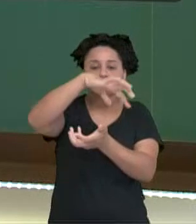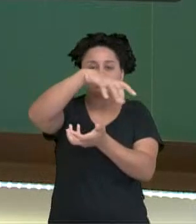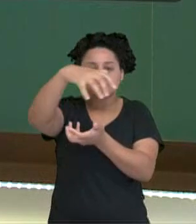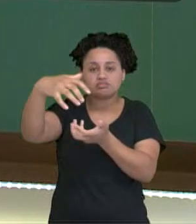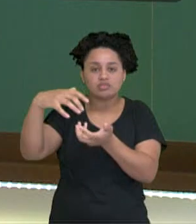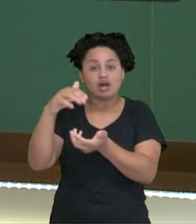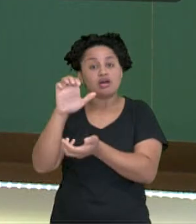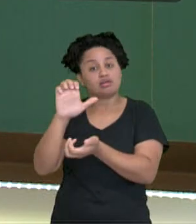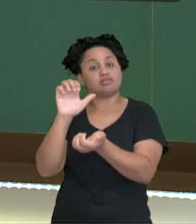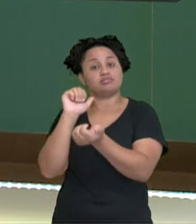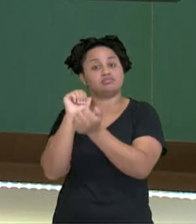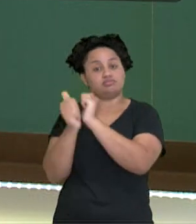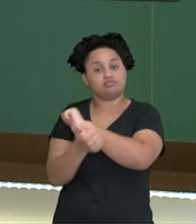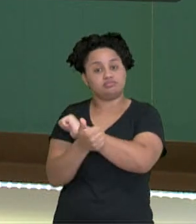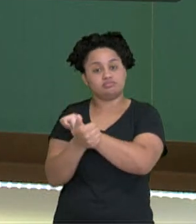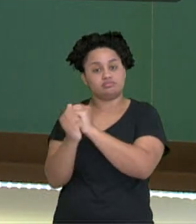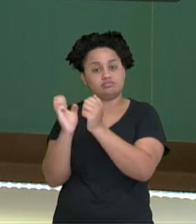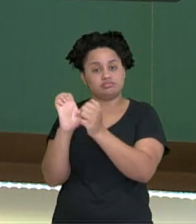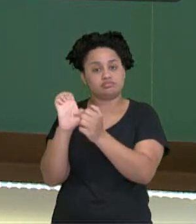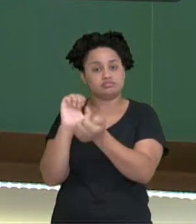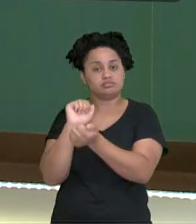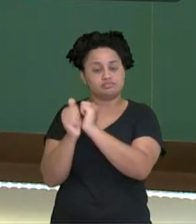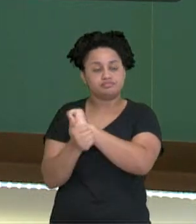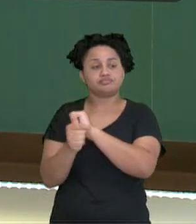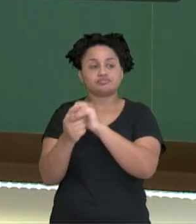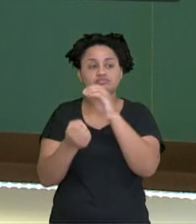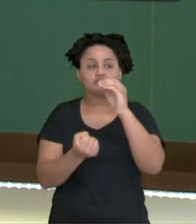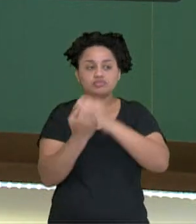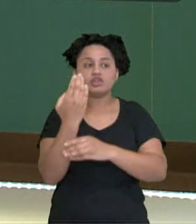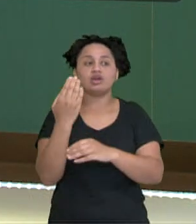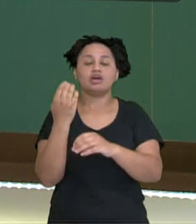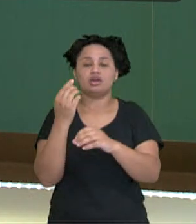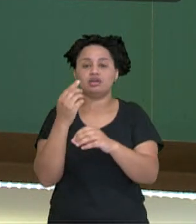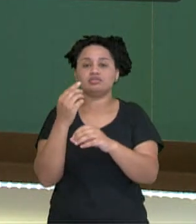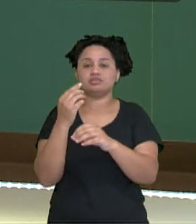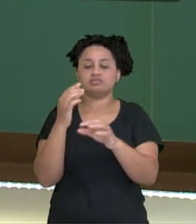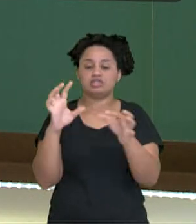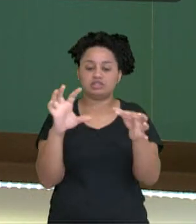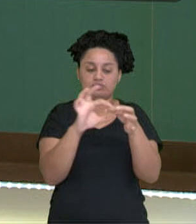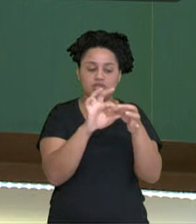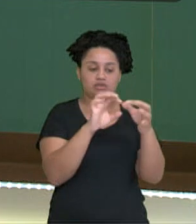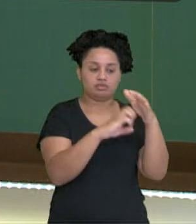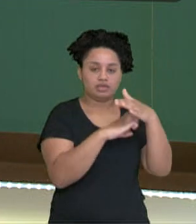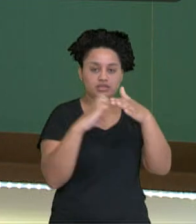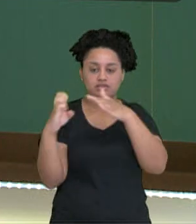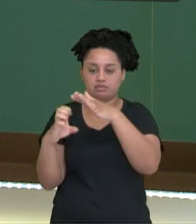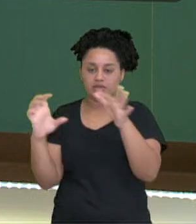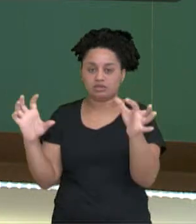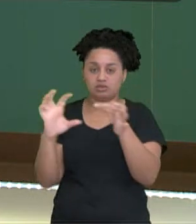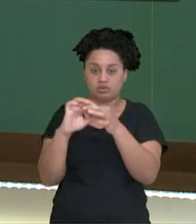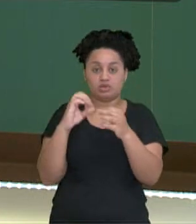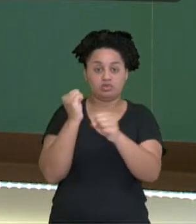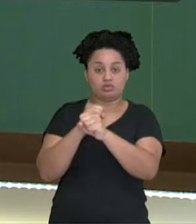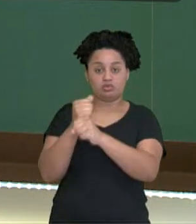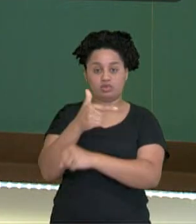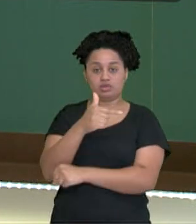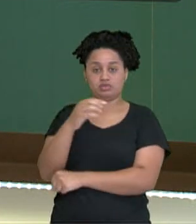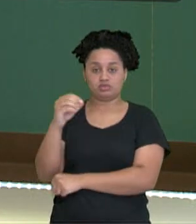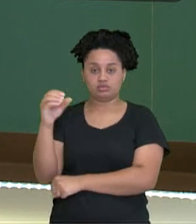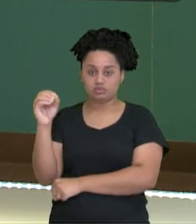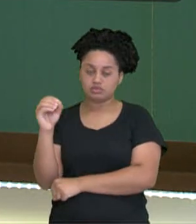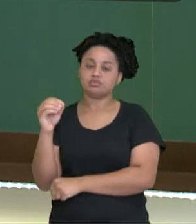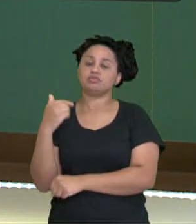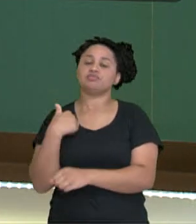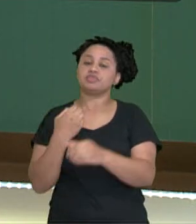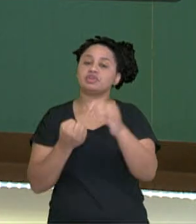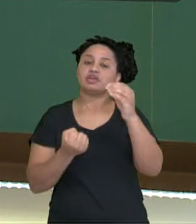esporte. Então ela foi criada em 2000, né? Essa associação das duas empresas aconteceu em 2000, né? Criaram